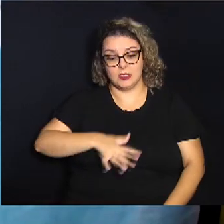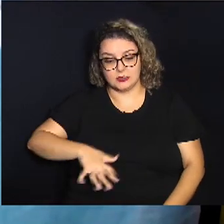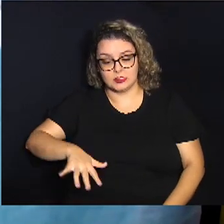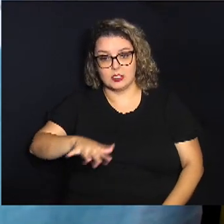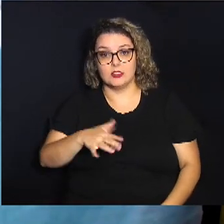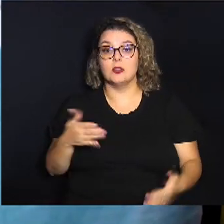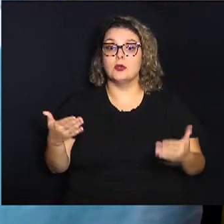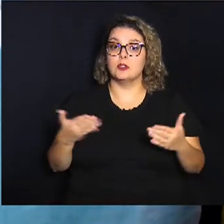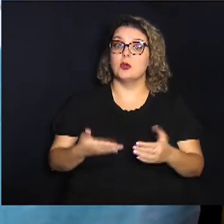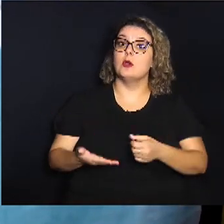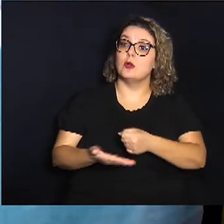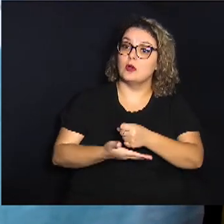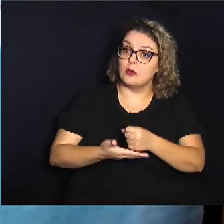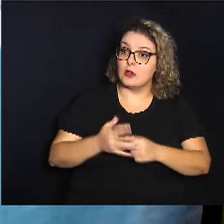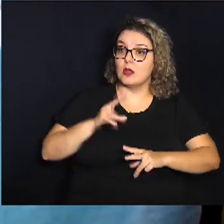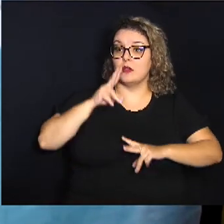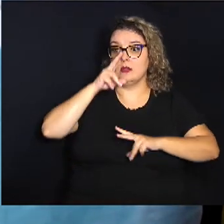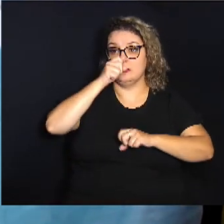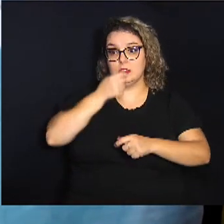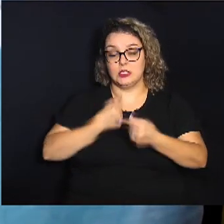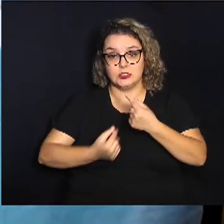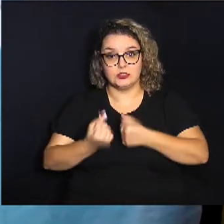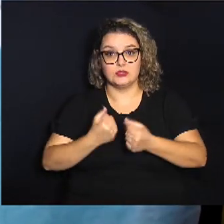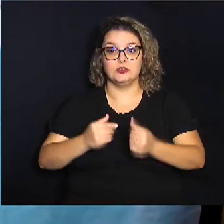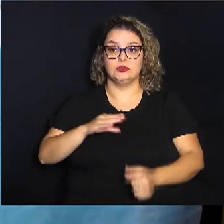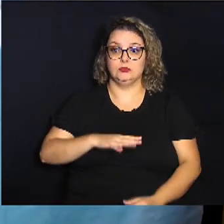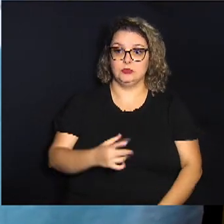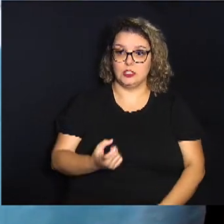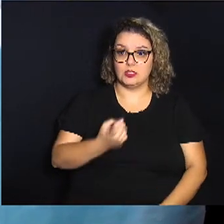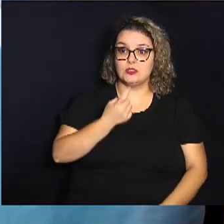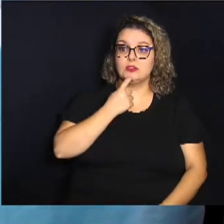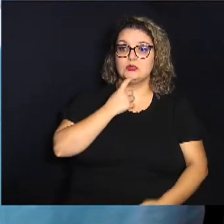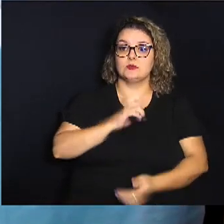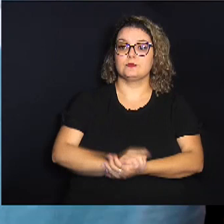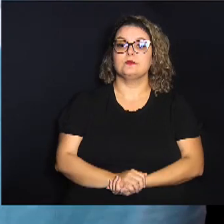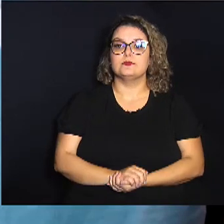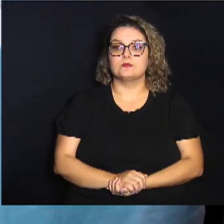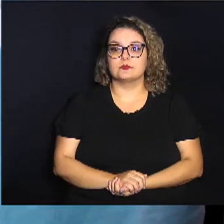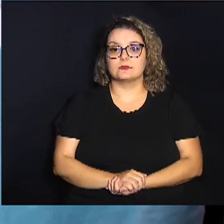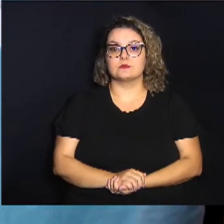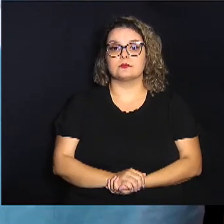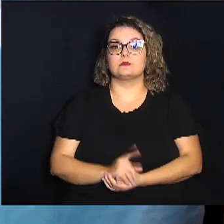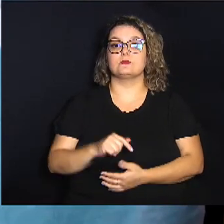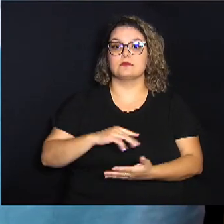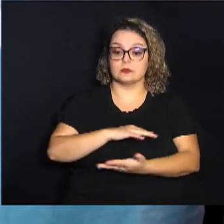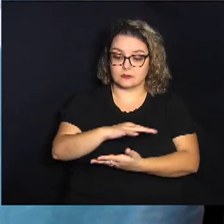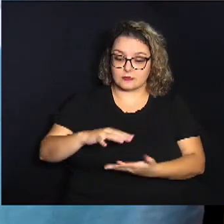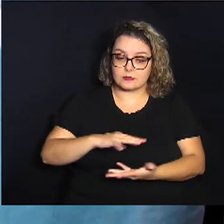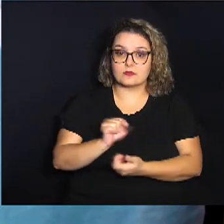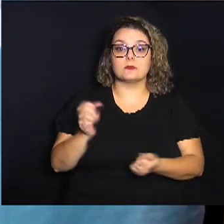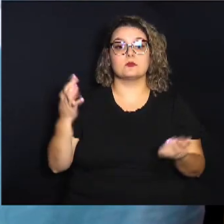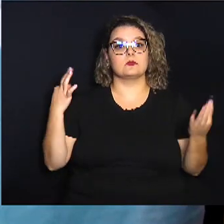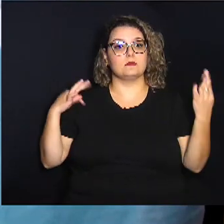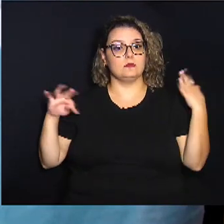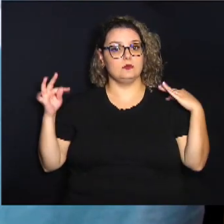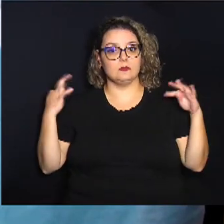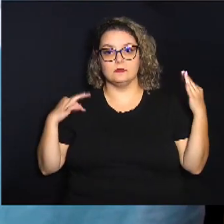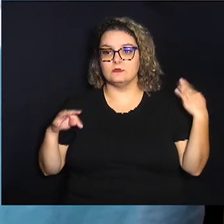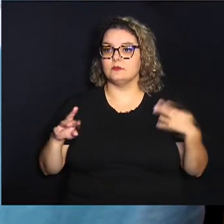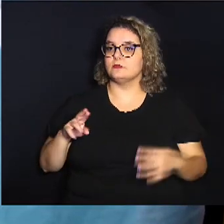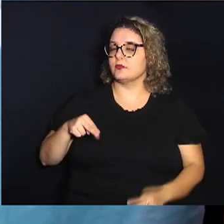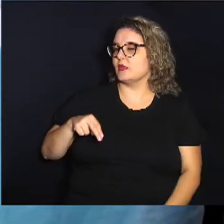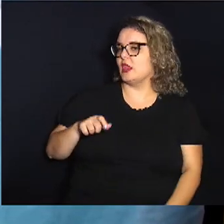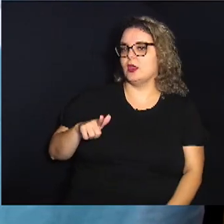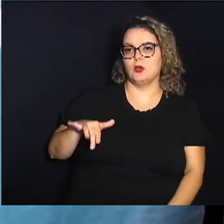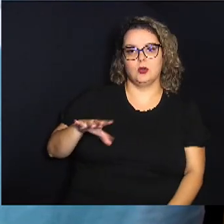hoje é base forte da economia de Campinas, que é sustentação do turismo, de negócio, de